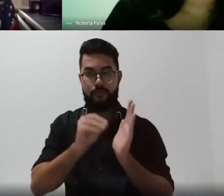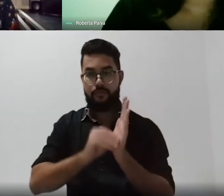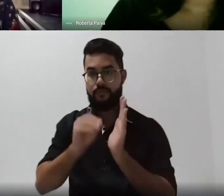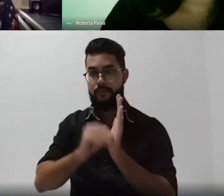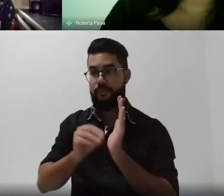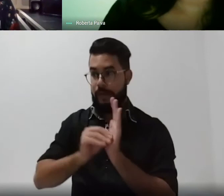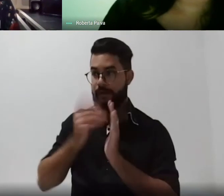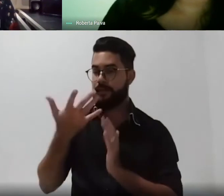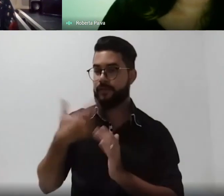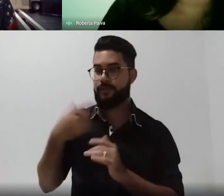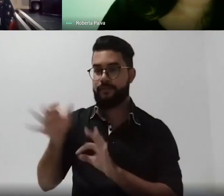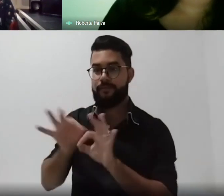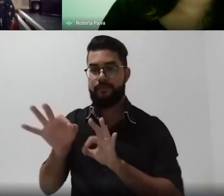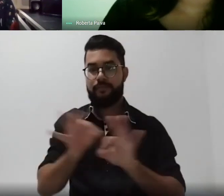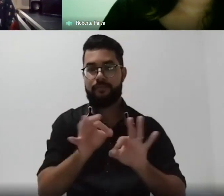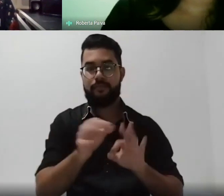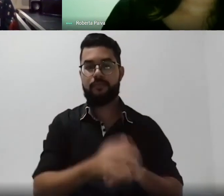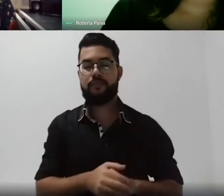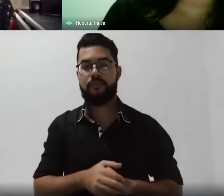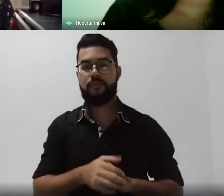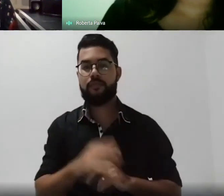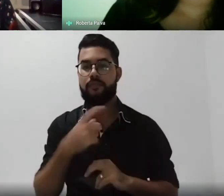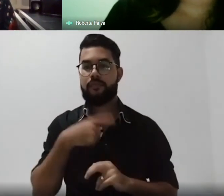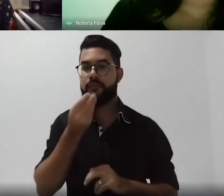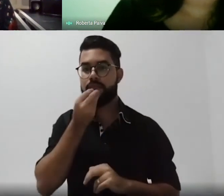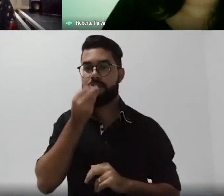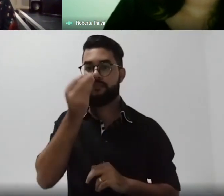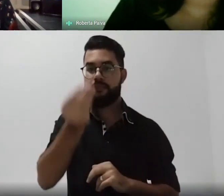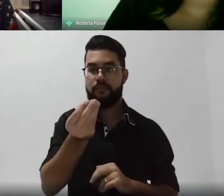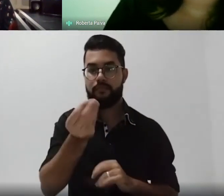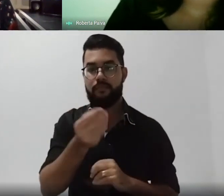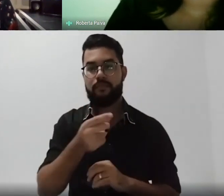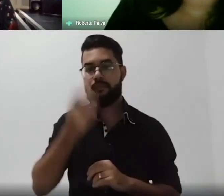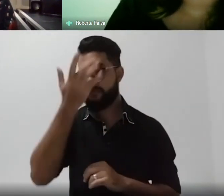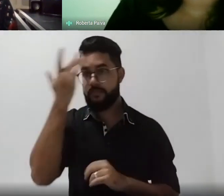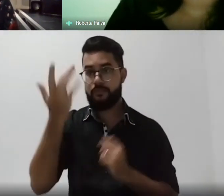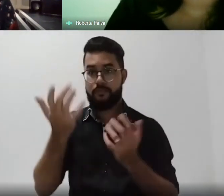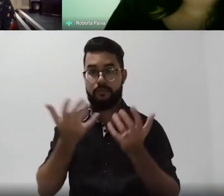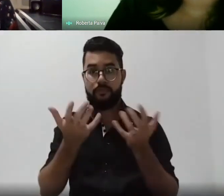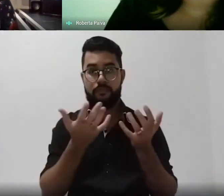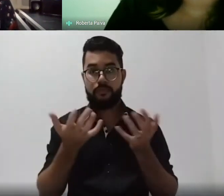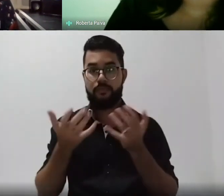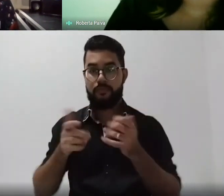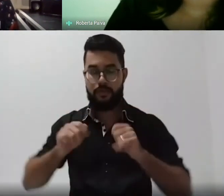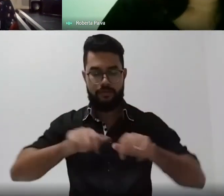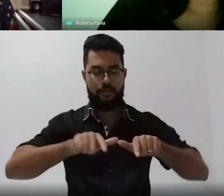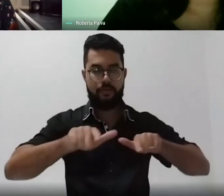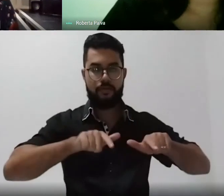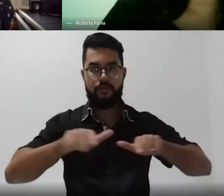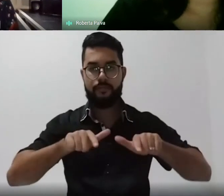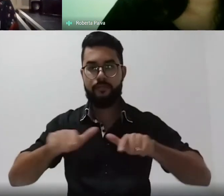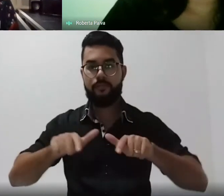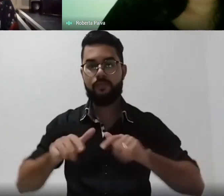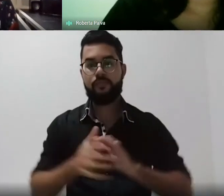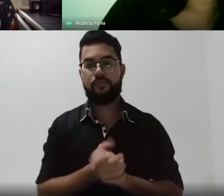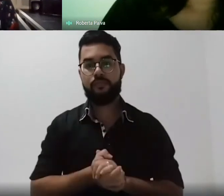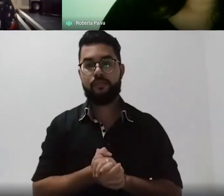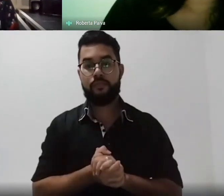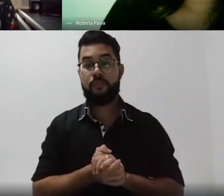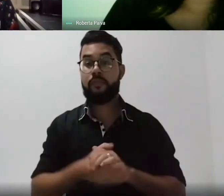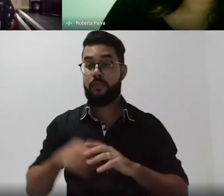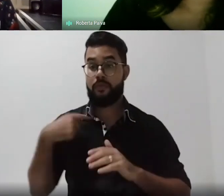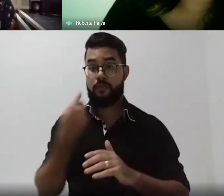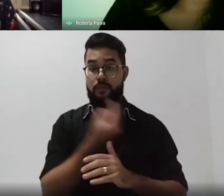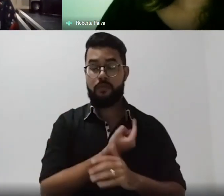alunos, certo? Então fica a dica para vocês, viu, gente? Quem quiser aí fazer um trabalho do manual, a gente se